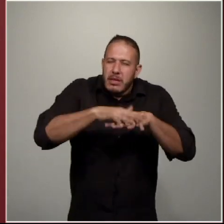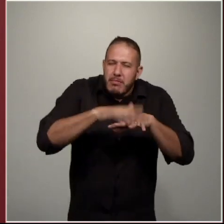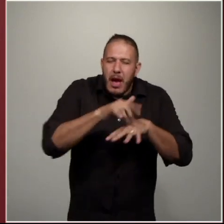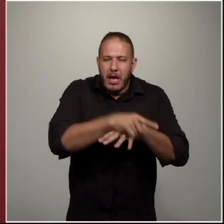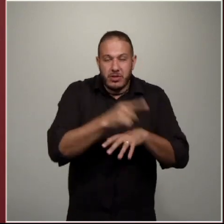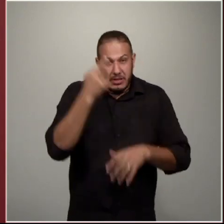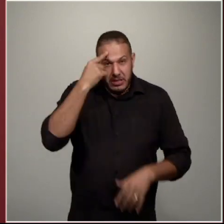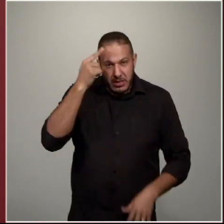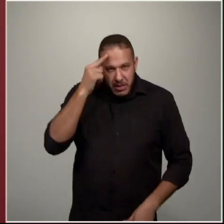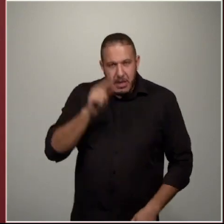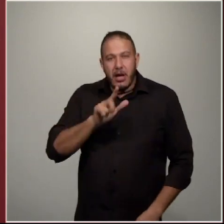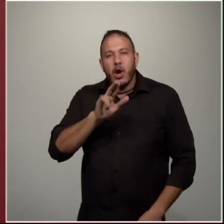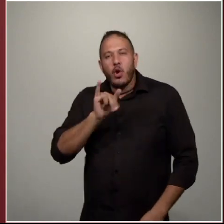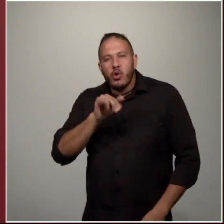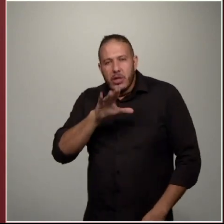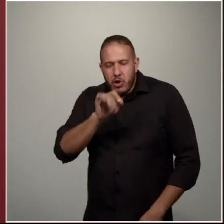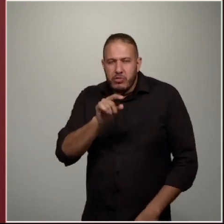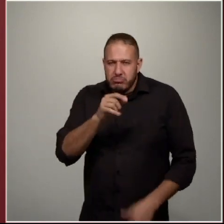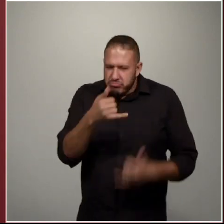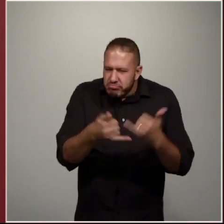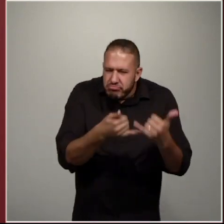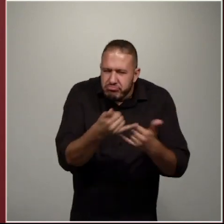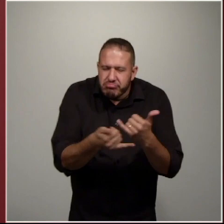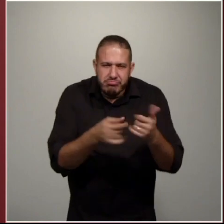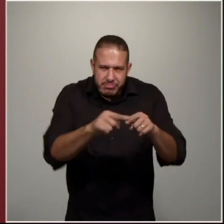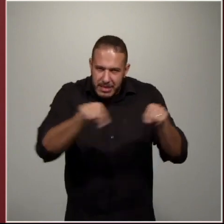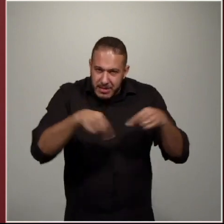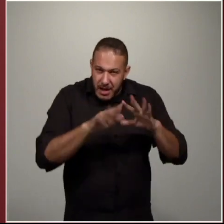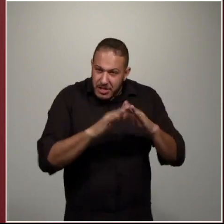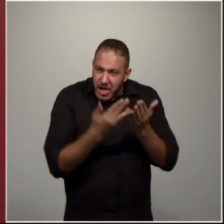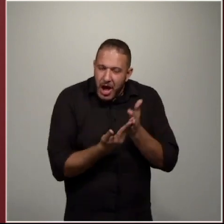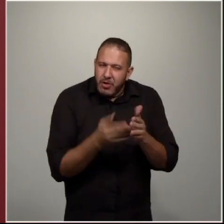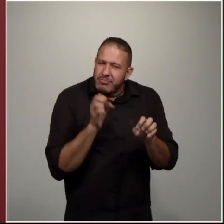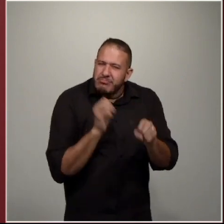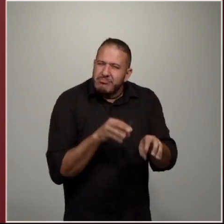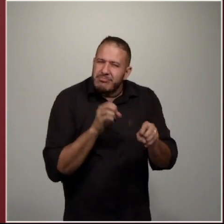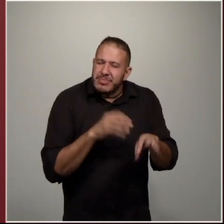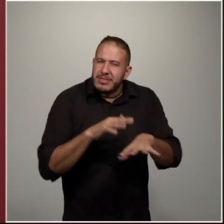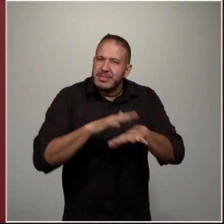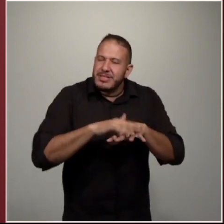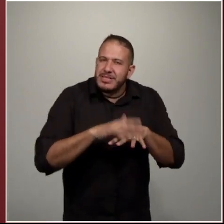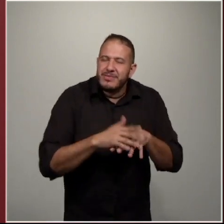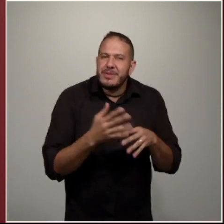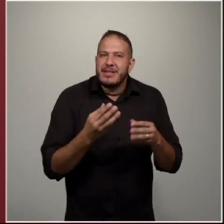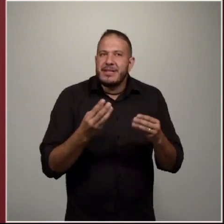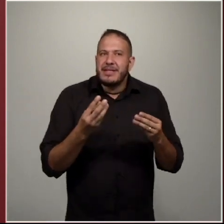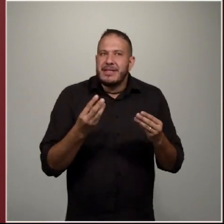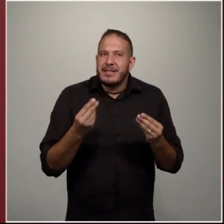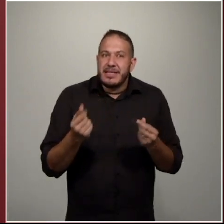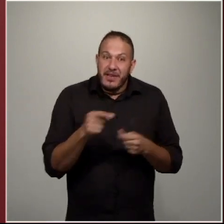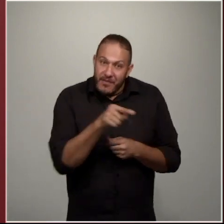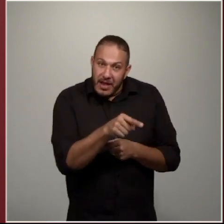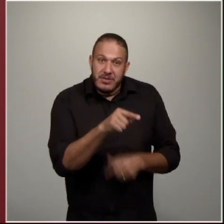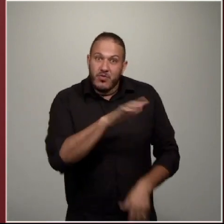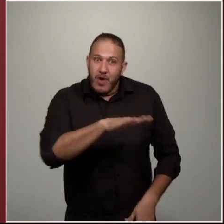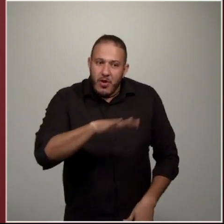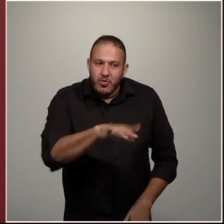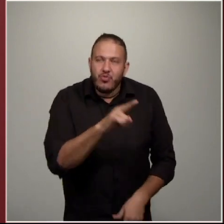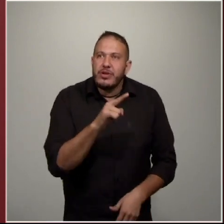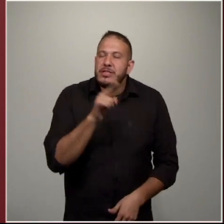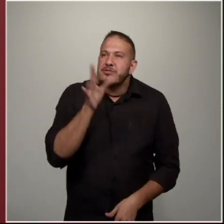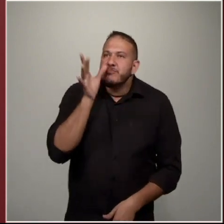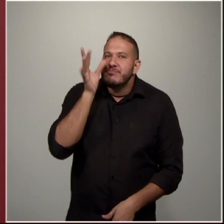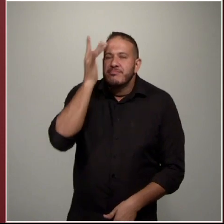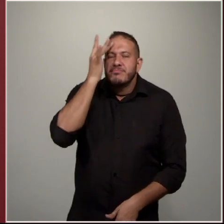do lúdico é levar para a sala de aula o ensino de matemática é é que quer que faça o aluno compreender